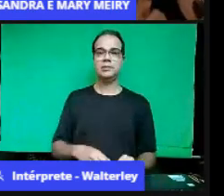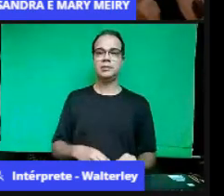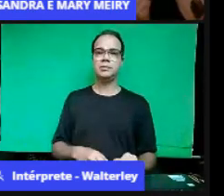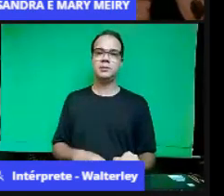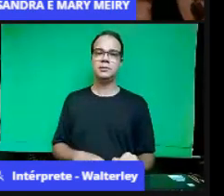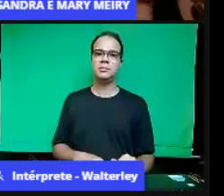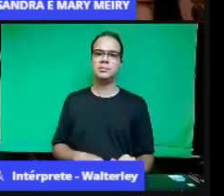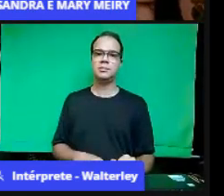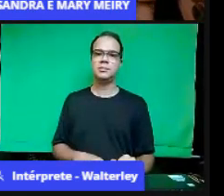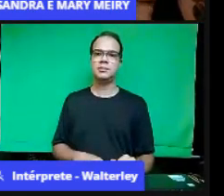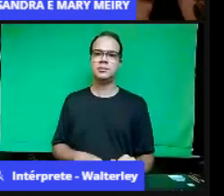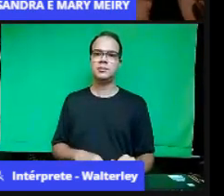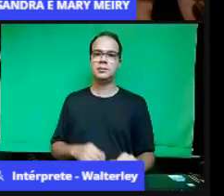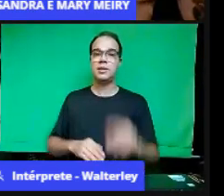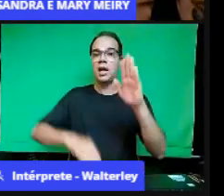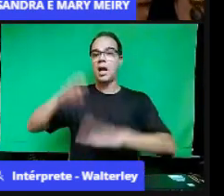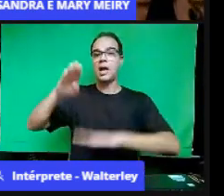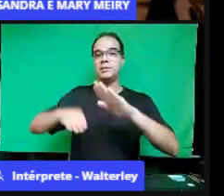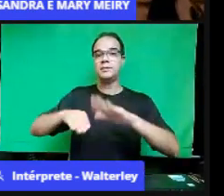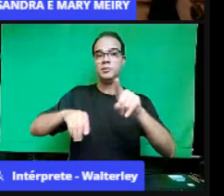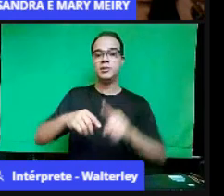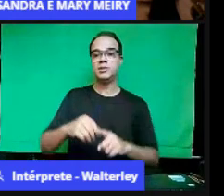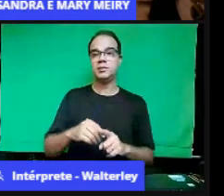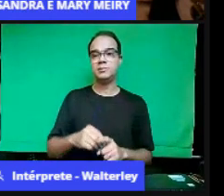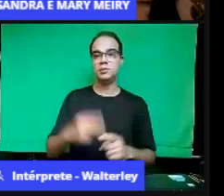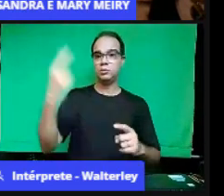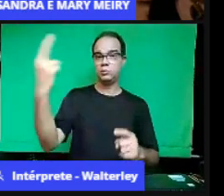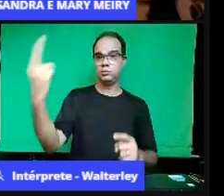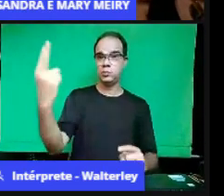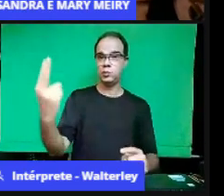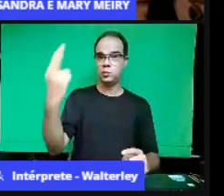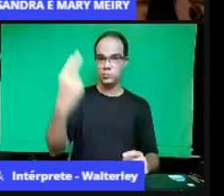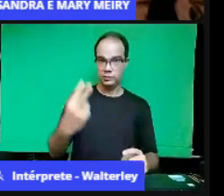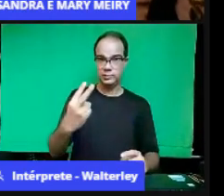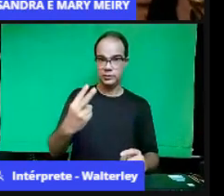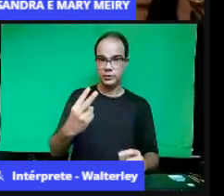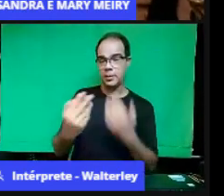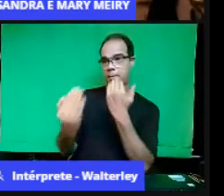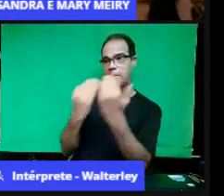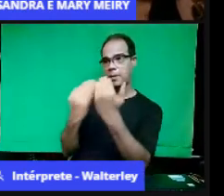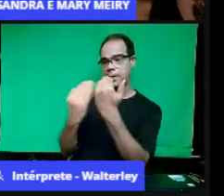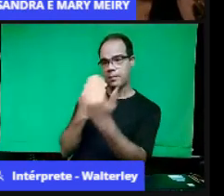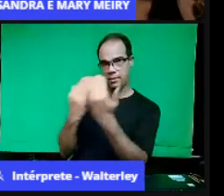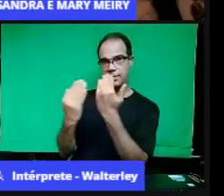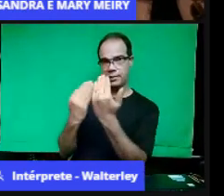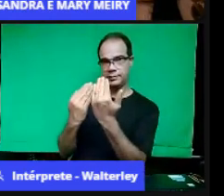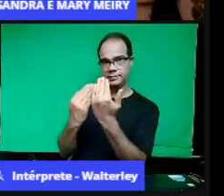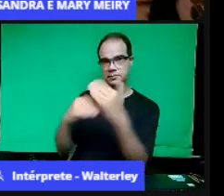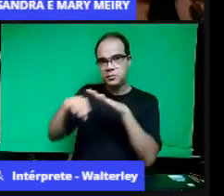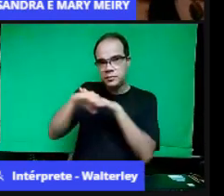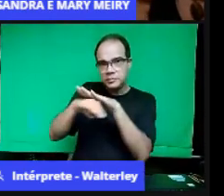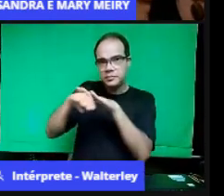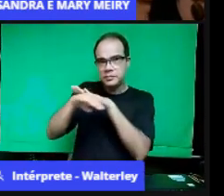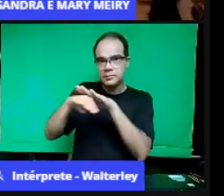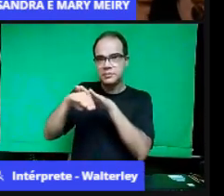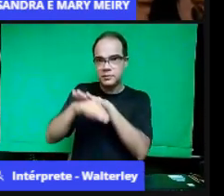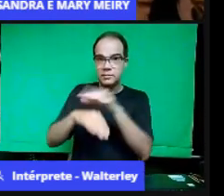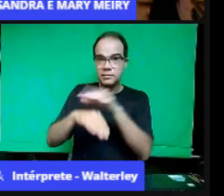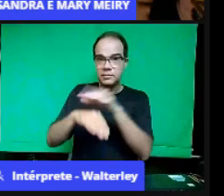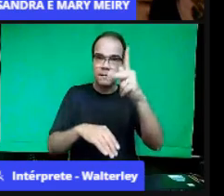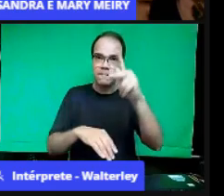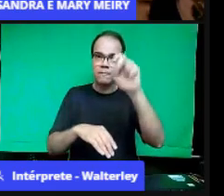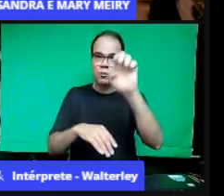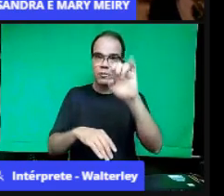mãos quando vai se conversar sobre o desenvolvimento desse aluno. Então, o PEI é de acesso livre para a